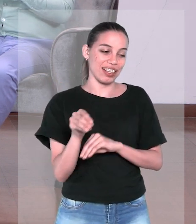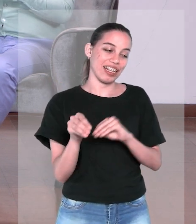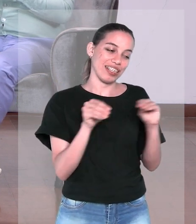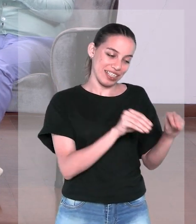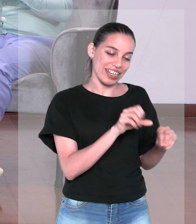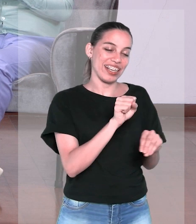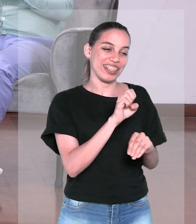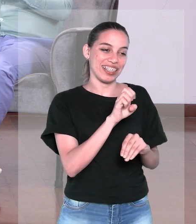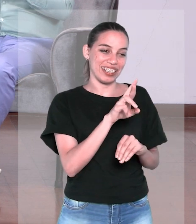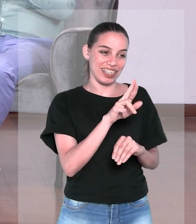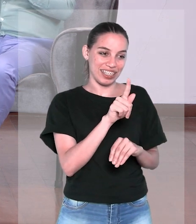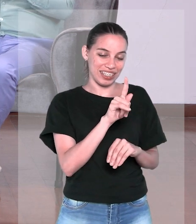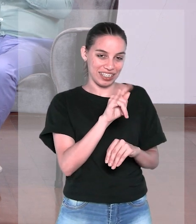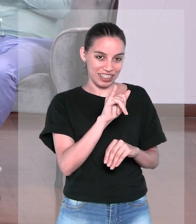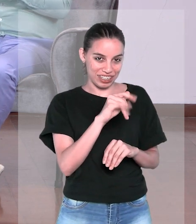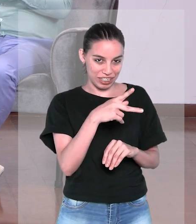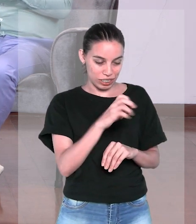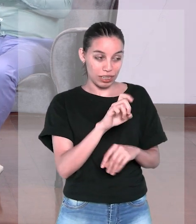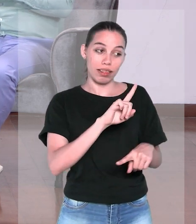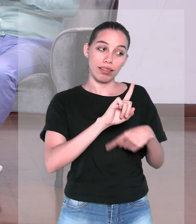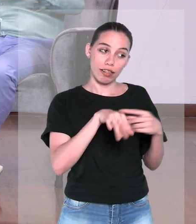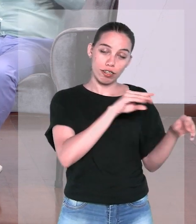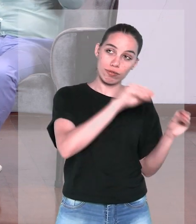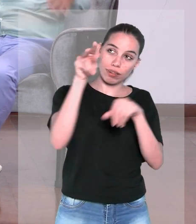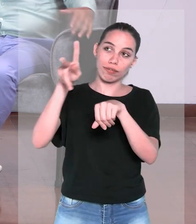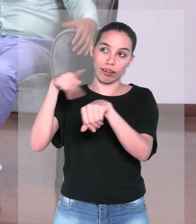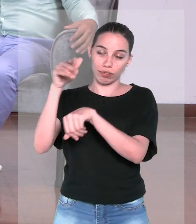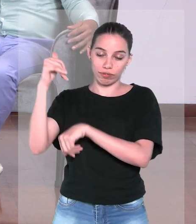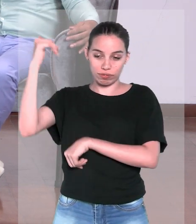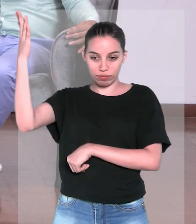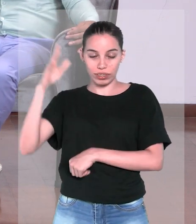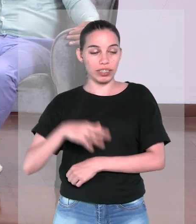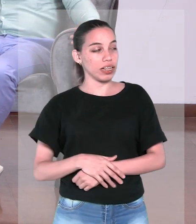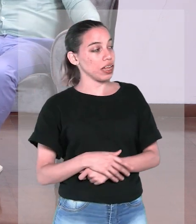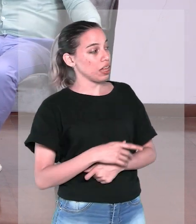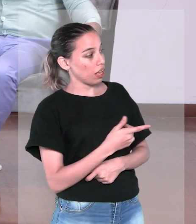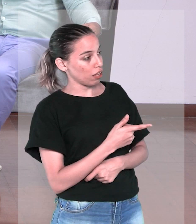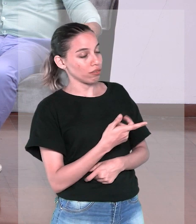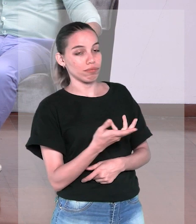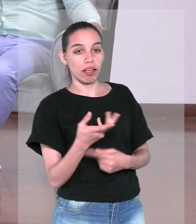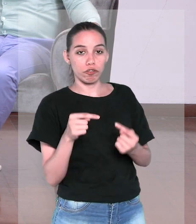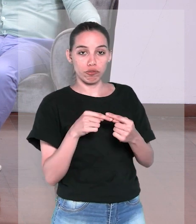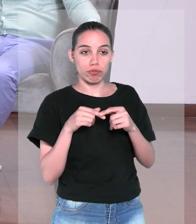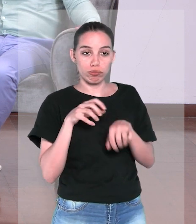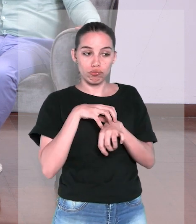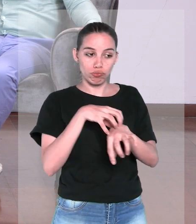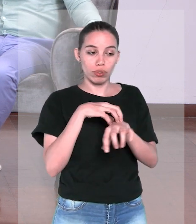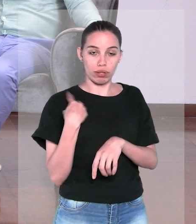Então, morei fora do Brasil, morei um tempo fora do Brasil. Roteiro turístico que a gente tem vontade de fazer, o Regional de Minas,